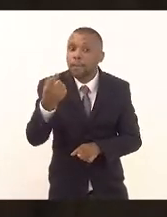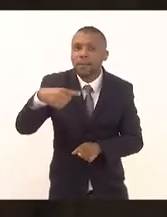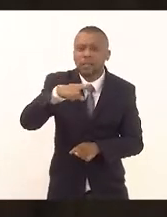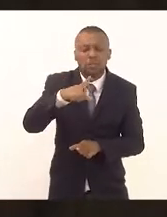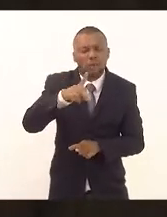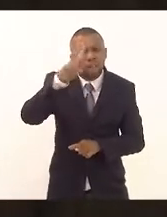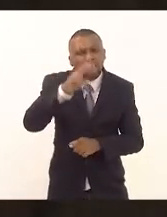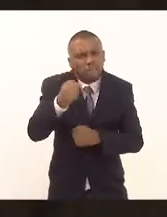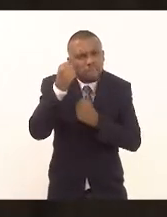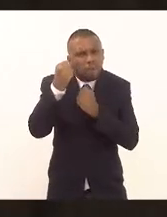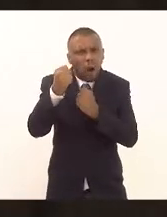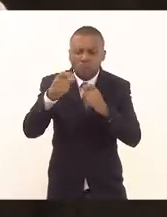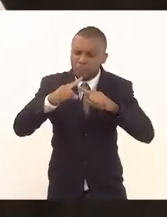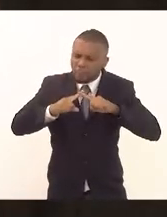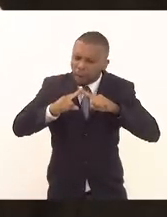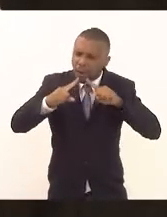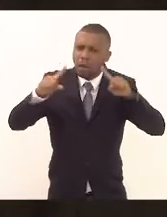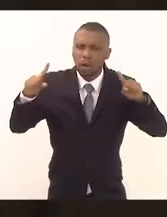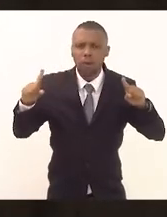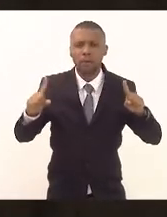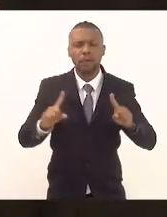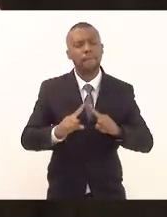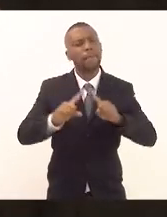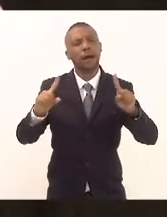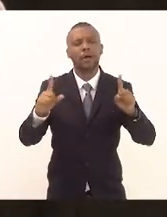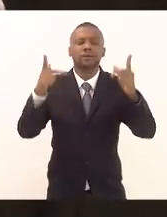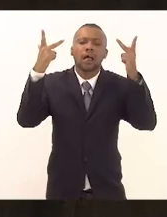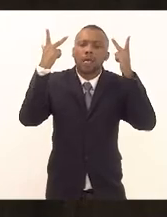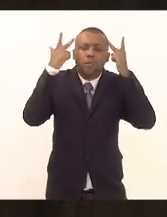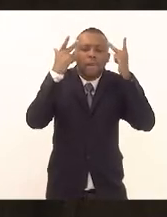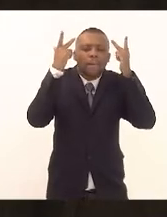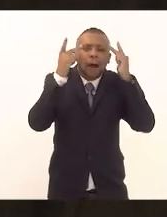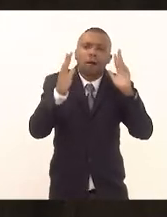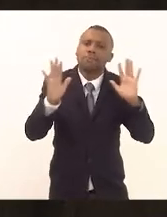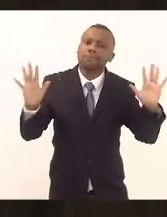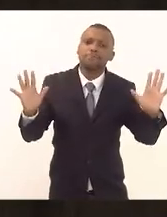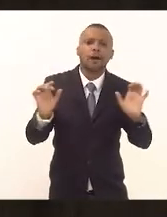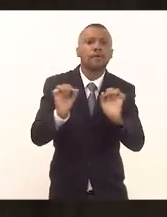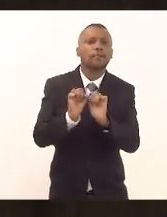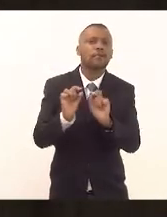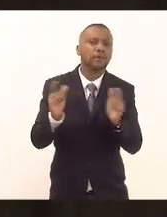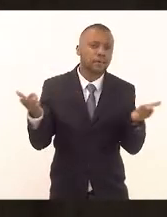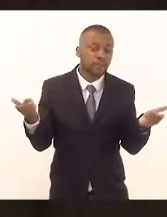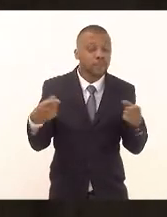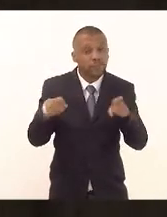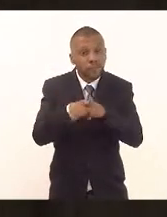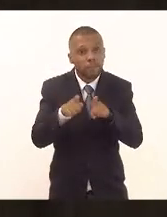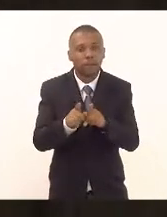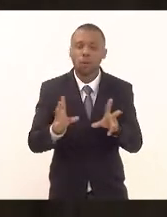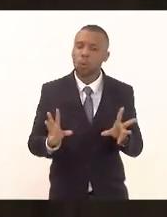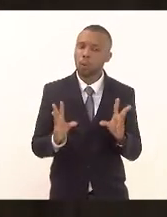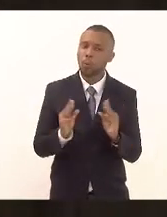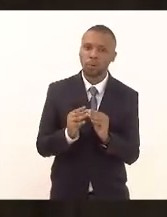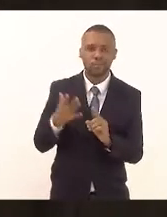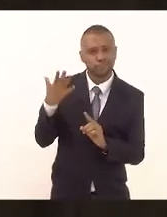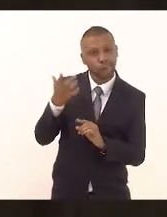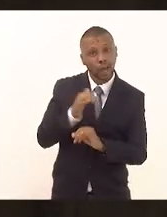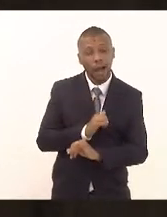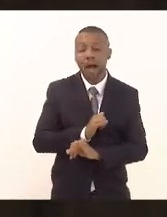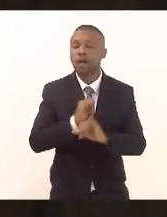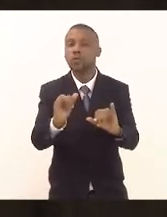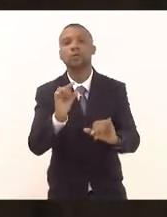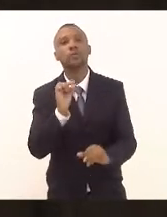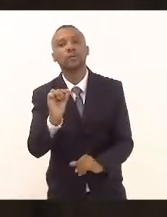fortes, mas é isso daí, não é? Também eu termino, inclusive, anunciando o